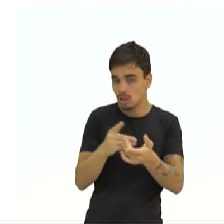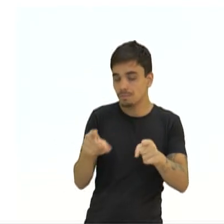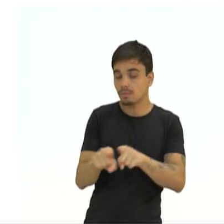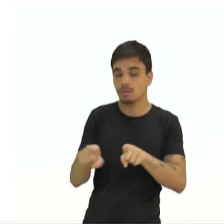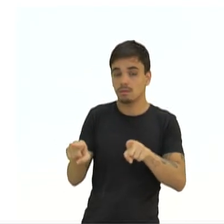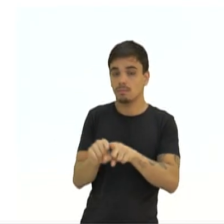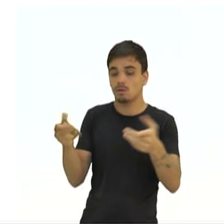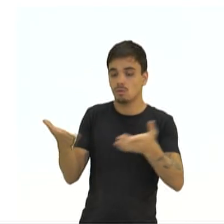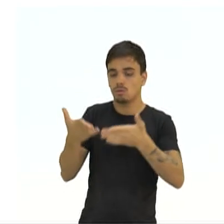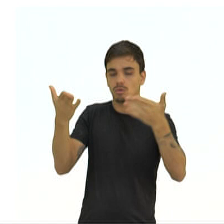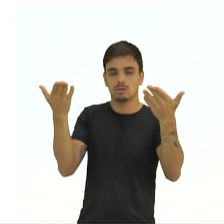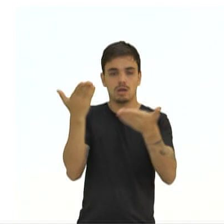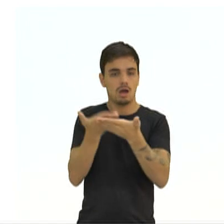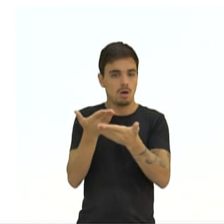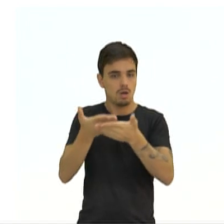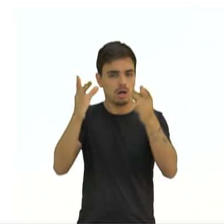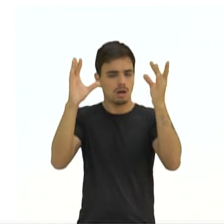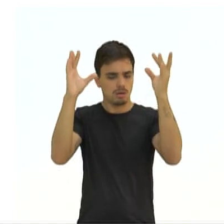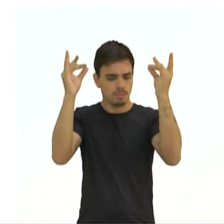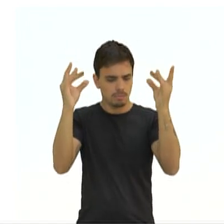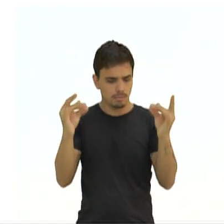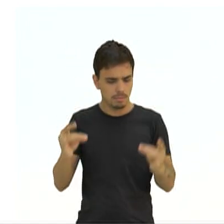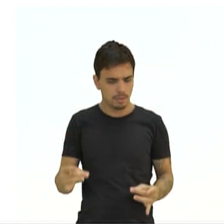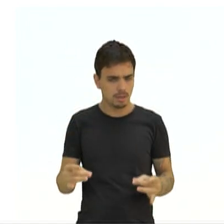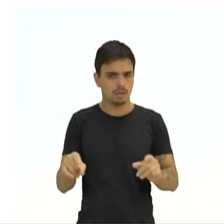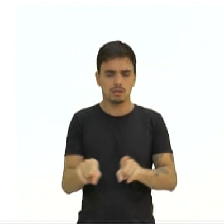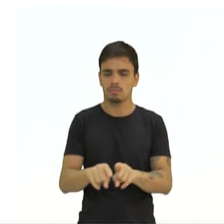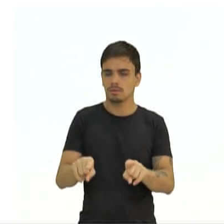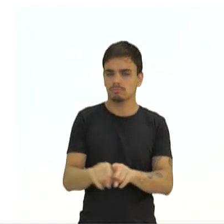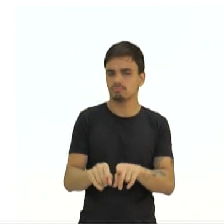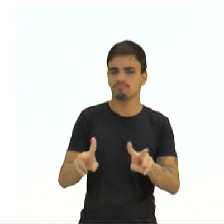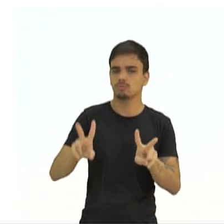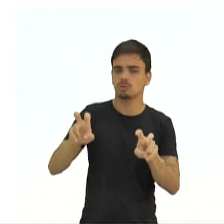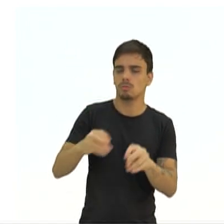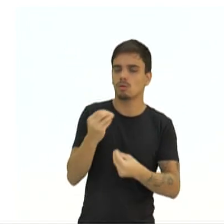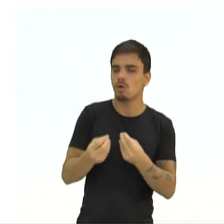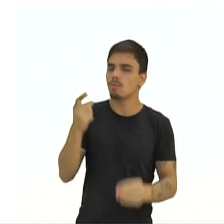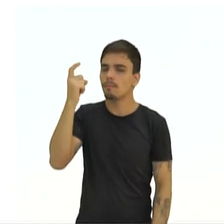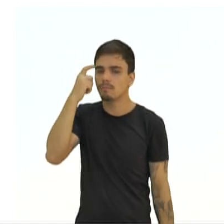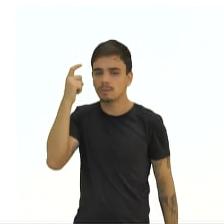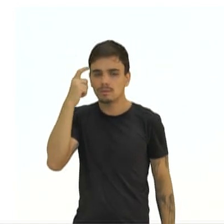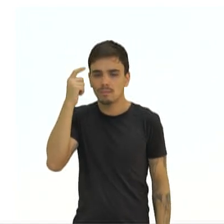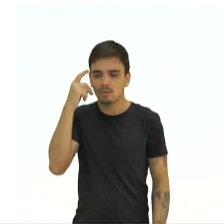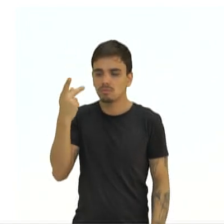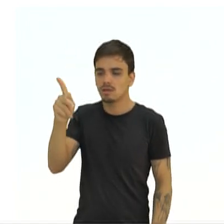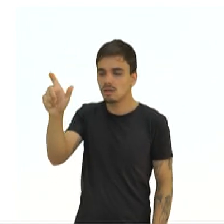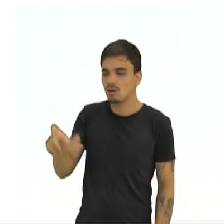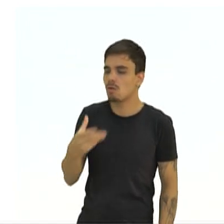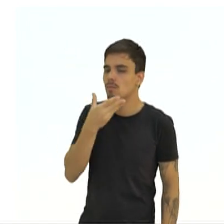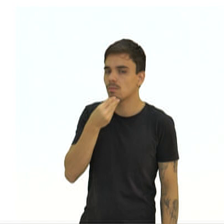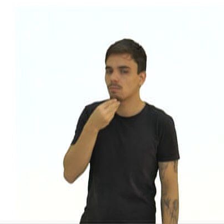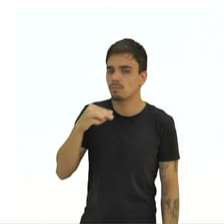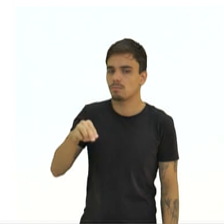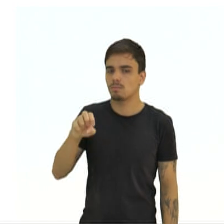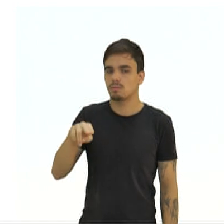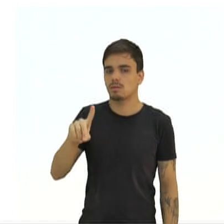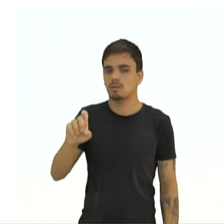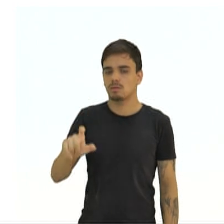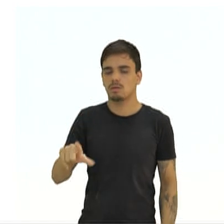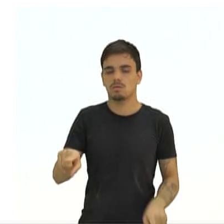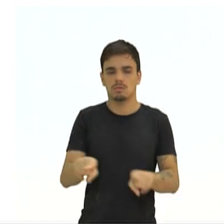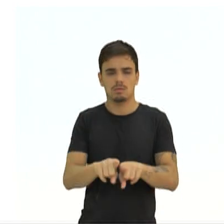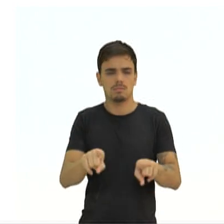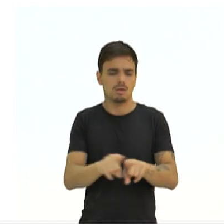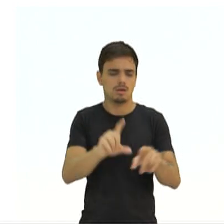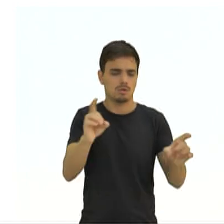ainda especificar para vocês ao pensamento do Mendel até a conclusão daquilo que nós vamos chamar de segunda a lei